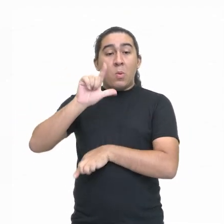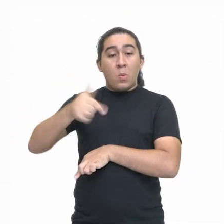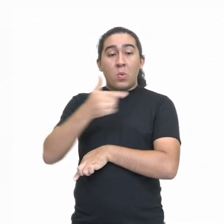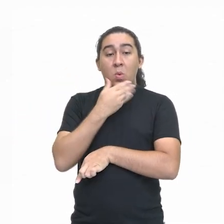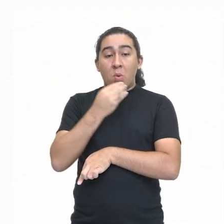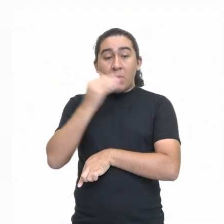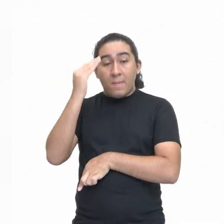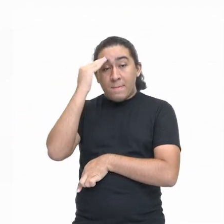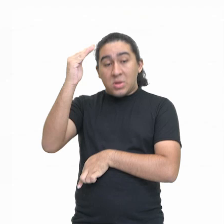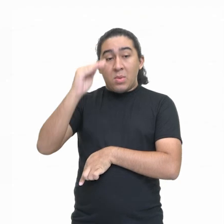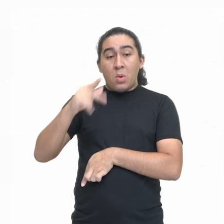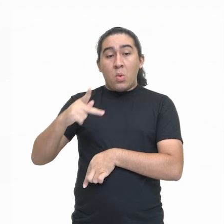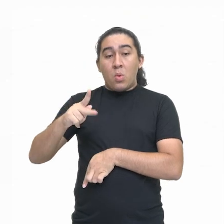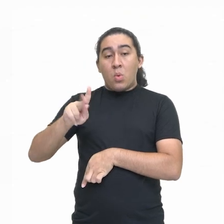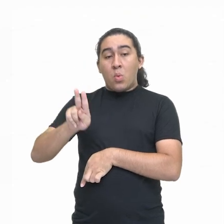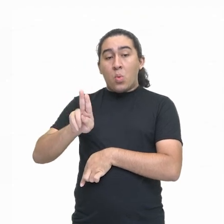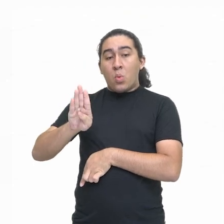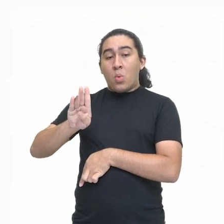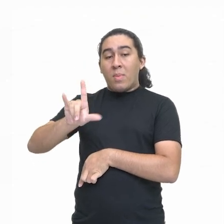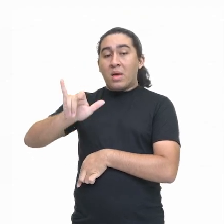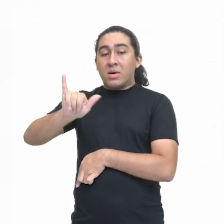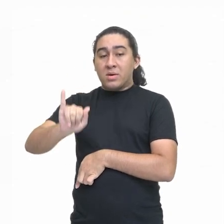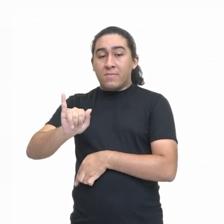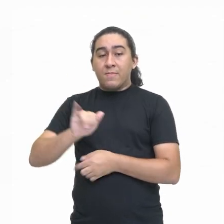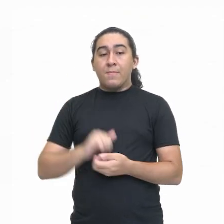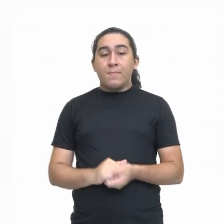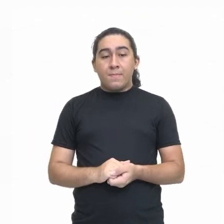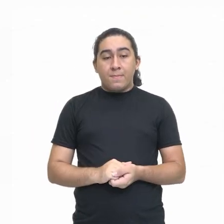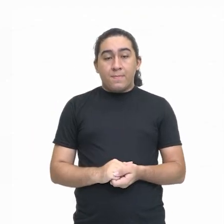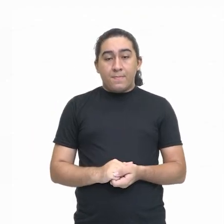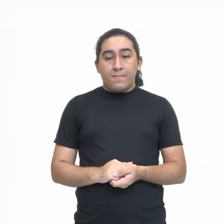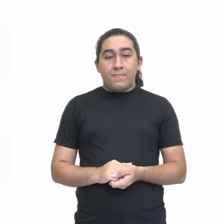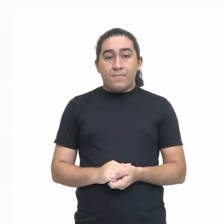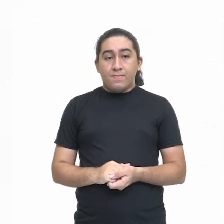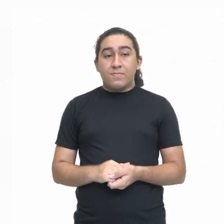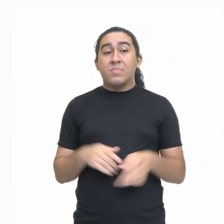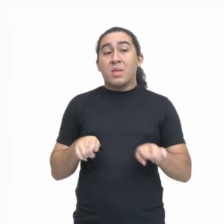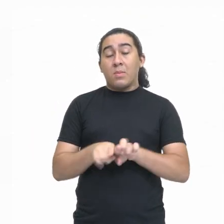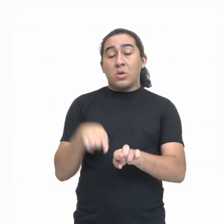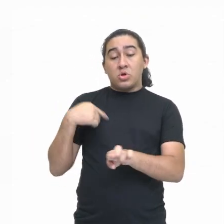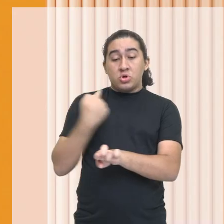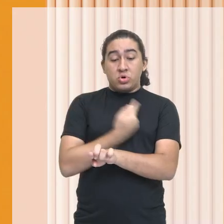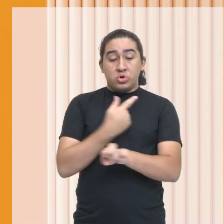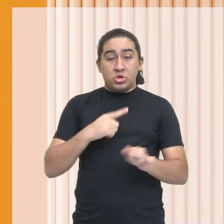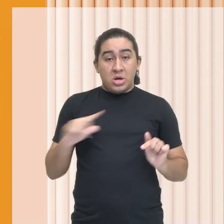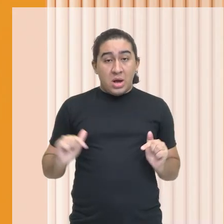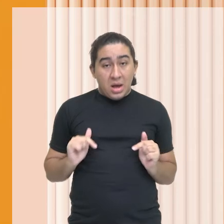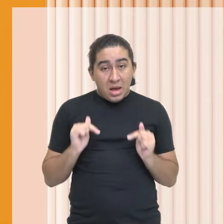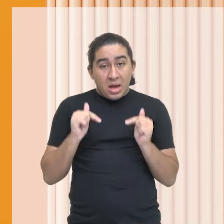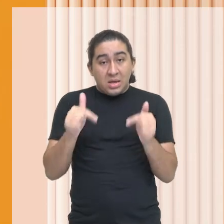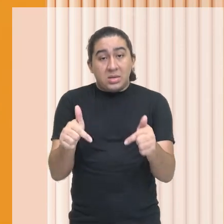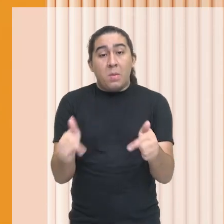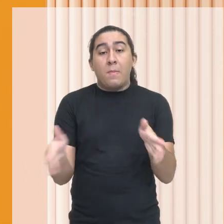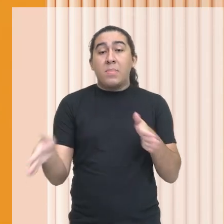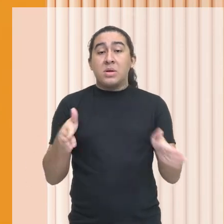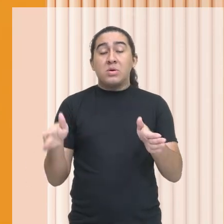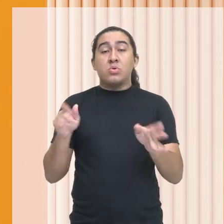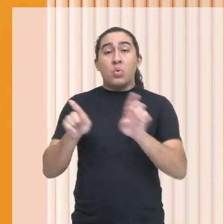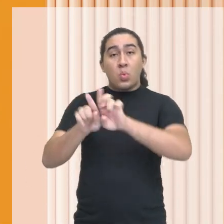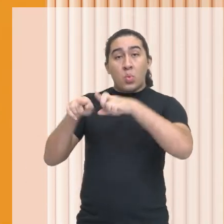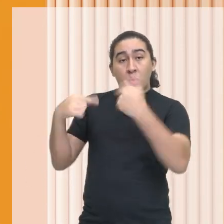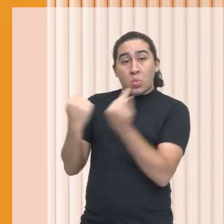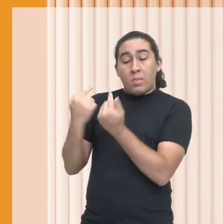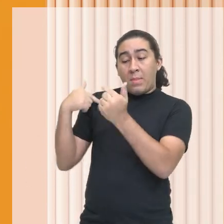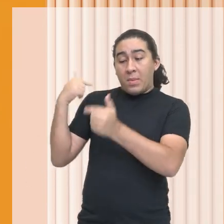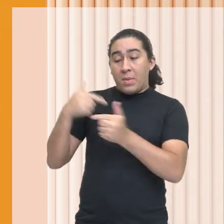bom? E assim, né, nós trabalhamos esse período dinástico, né,